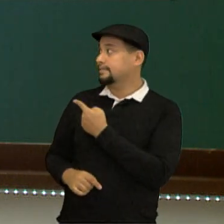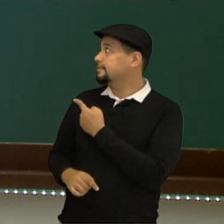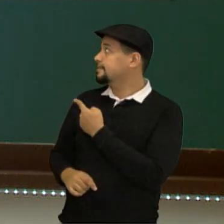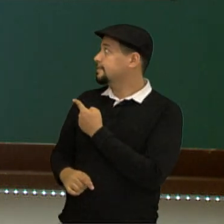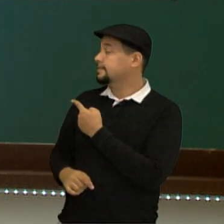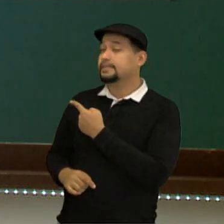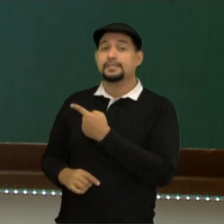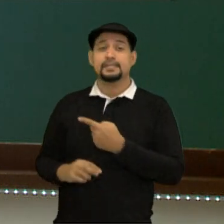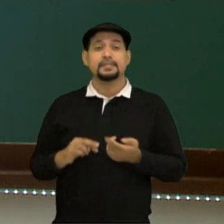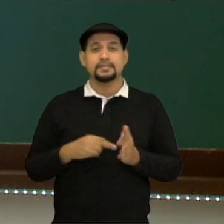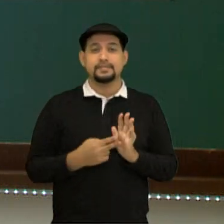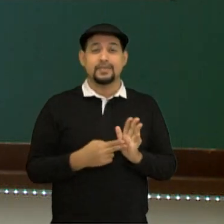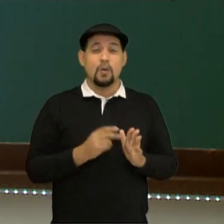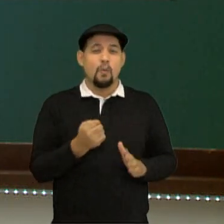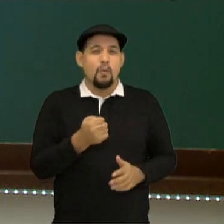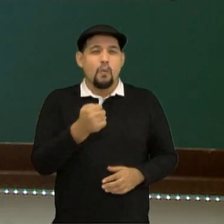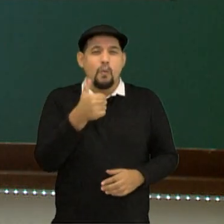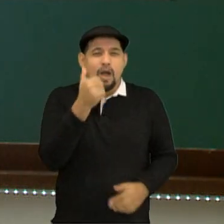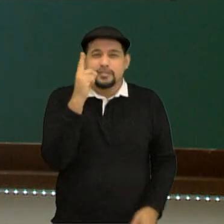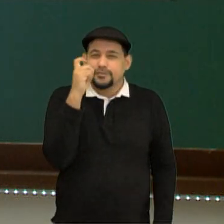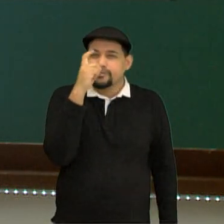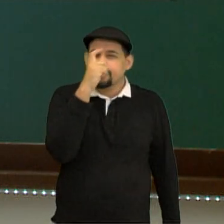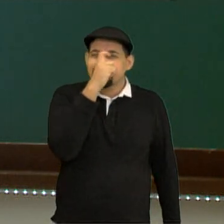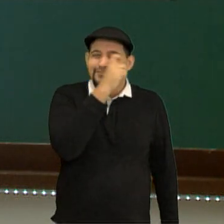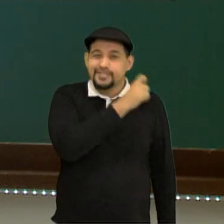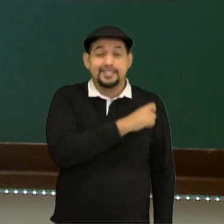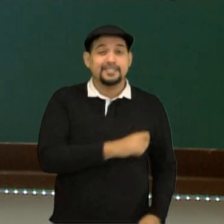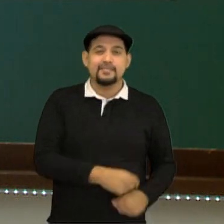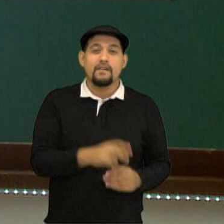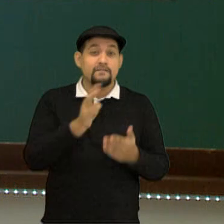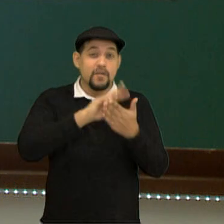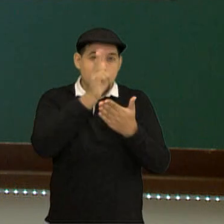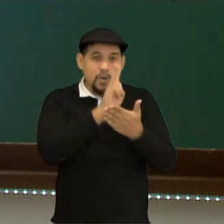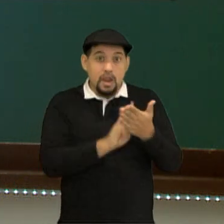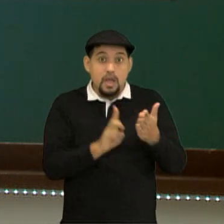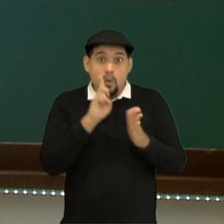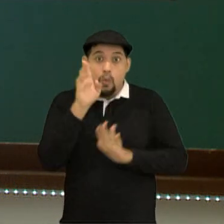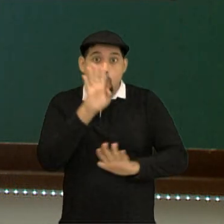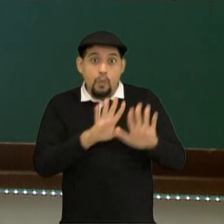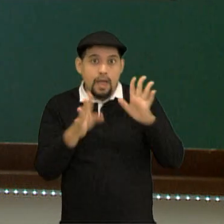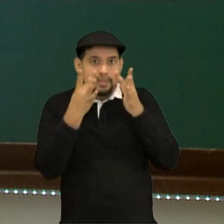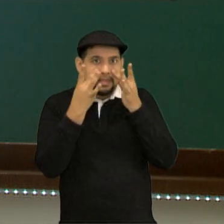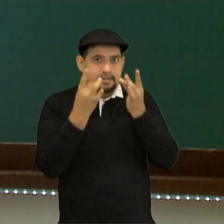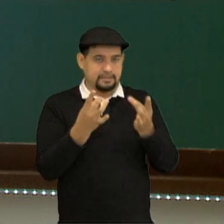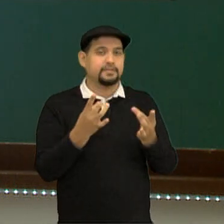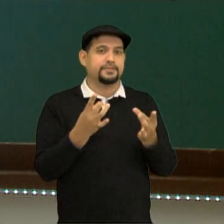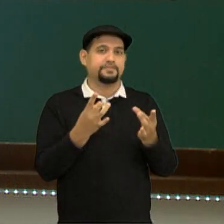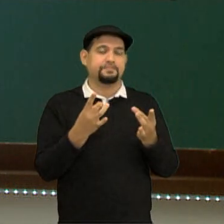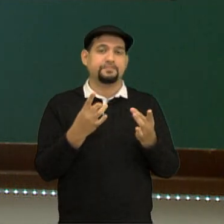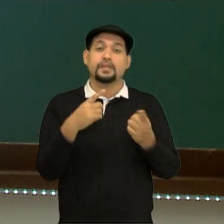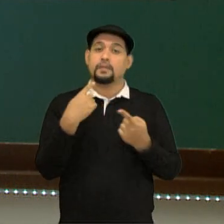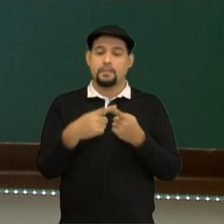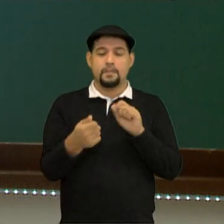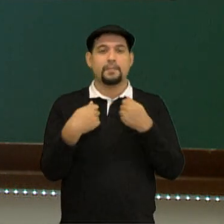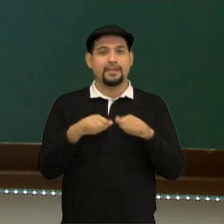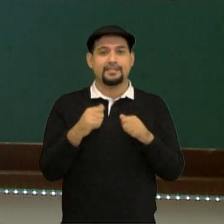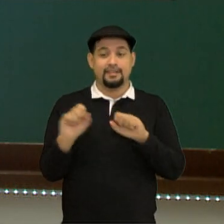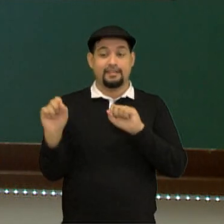estamos passando do médio um pouquinho mais pesado. Então vamos ler e ler com cuidado, tanto que ele não vai caber no mesmo slide